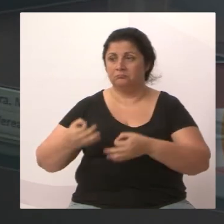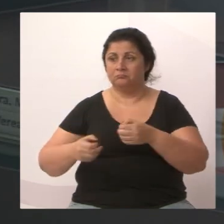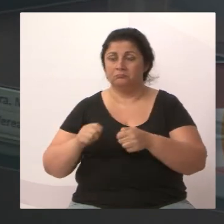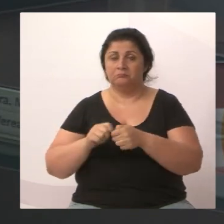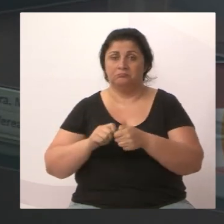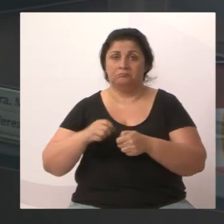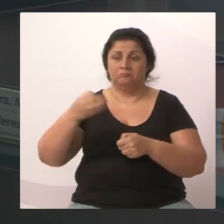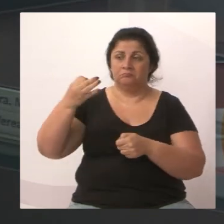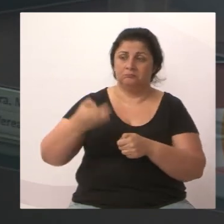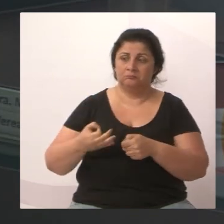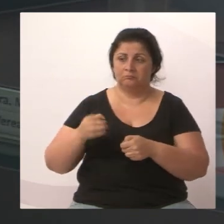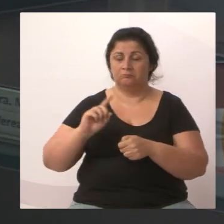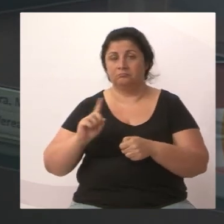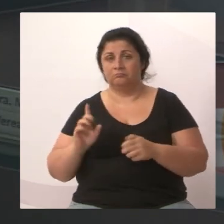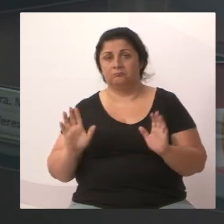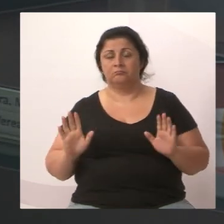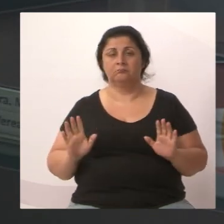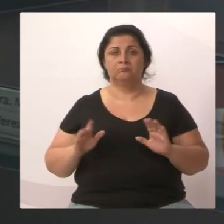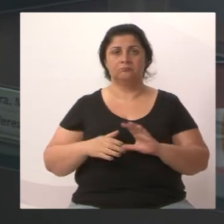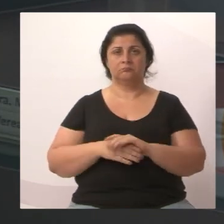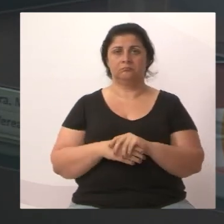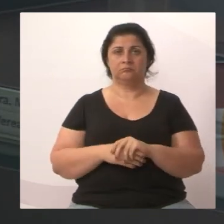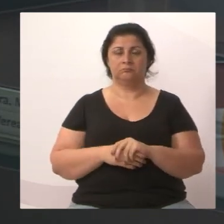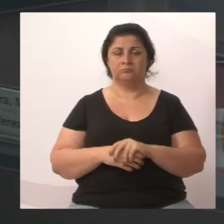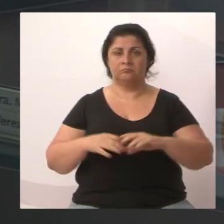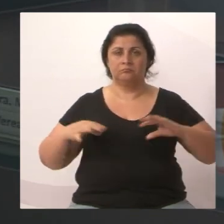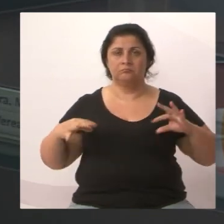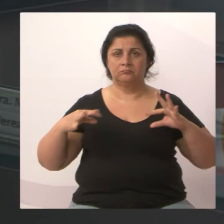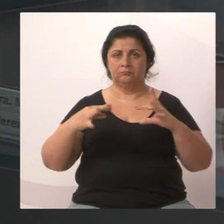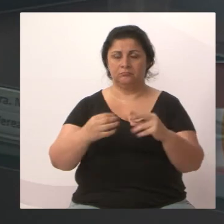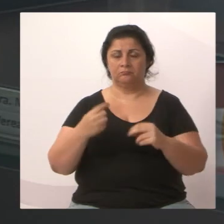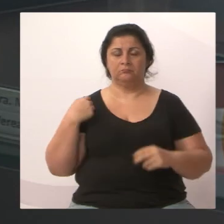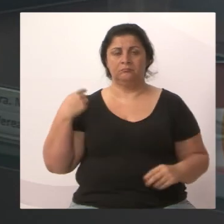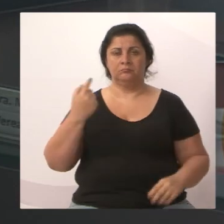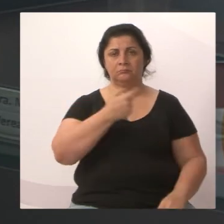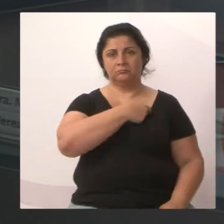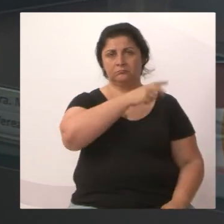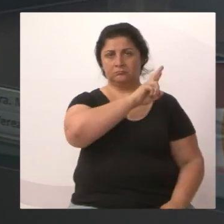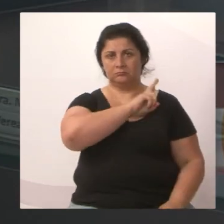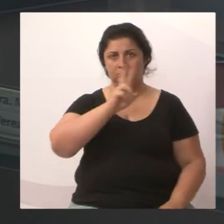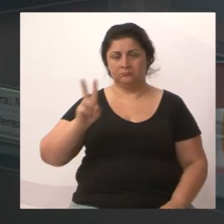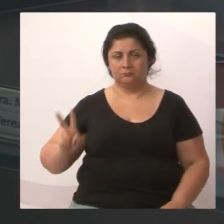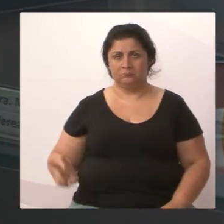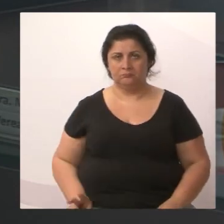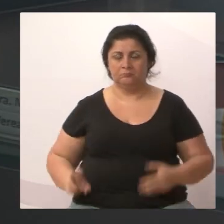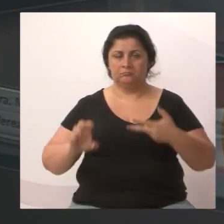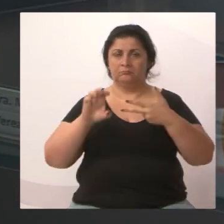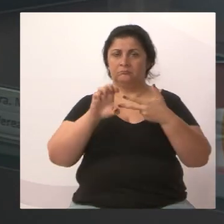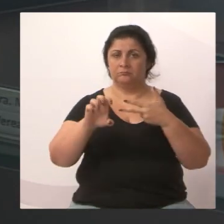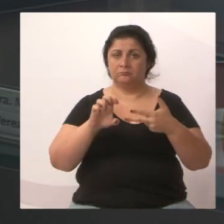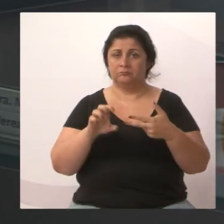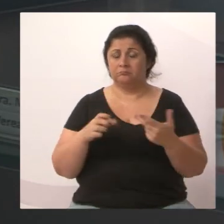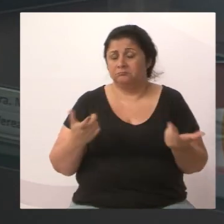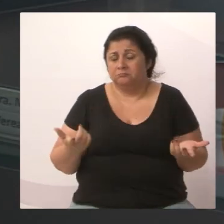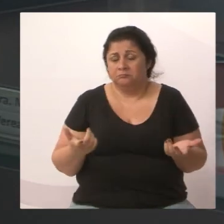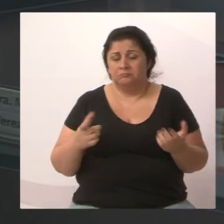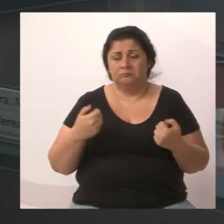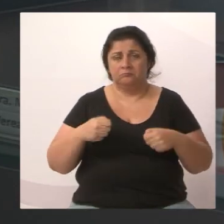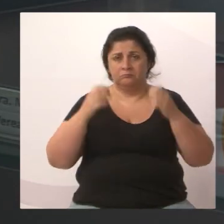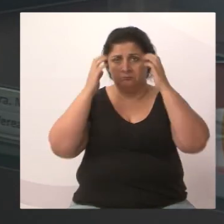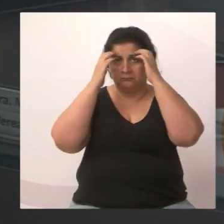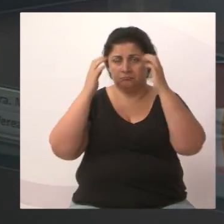sejam corretos ou não, todos nós, vereadores, executivos, somos sujeitos a ele,